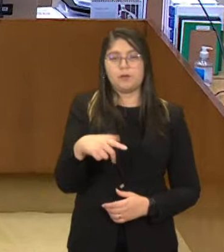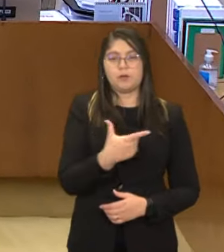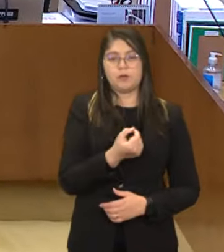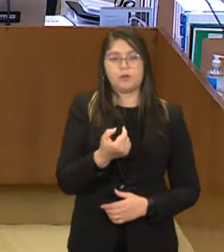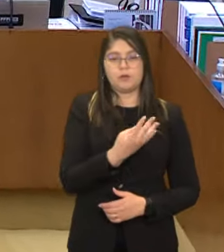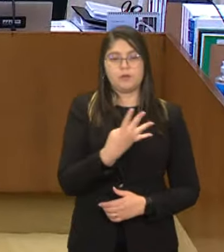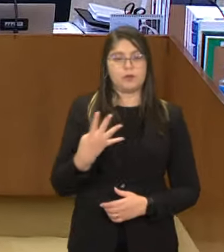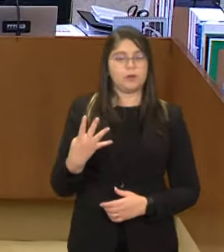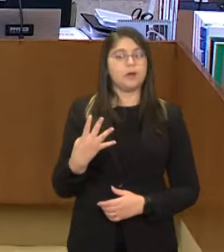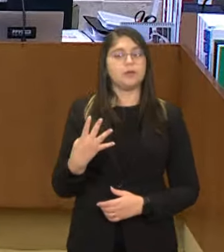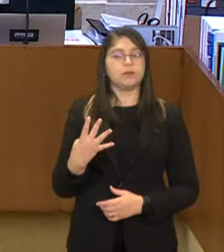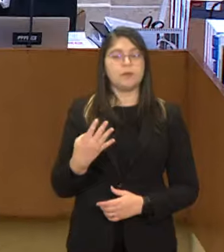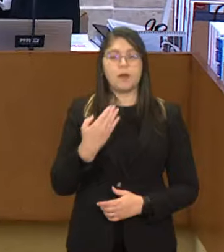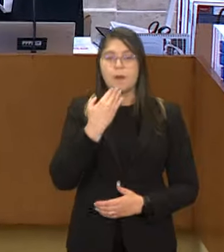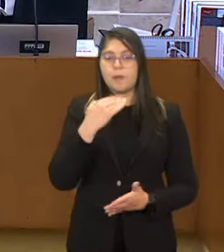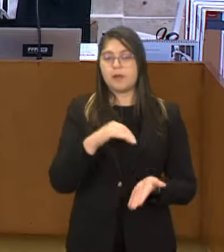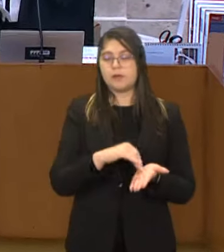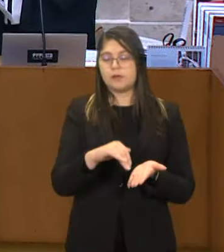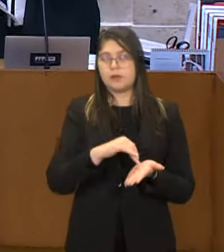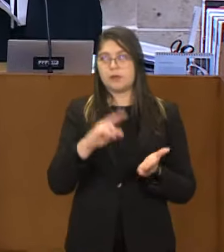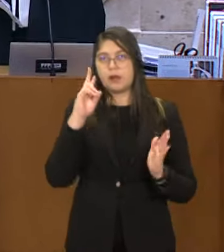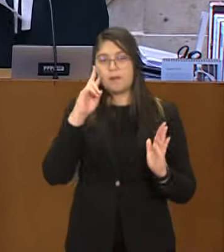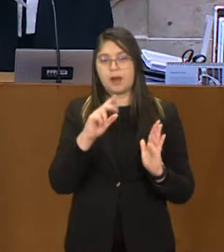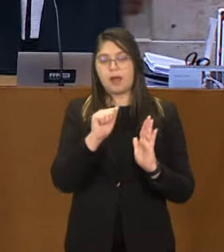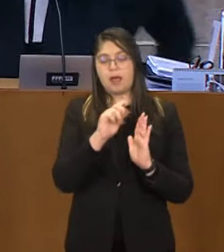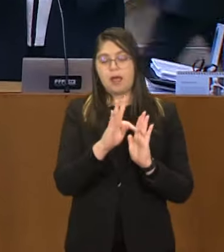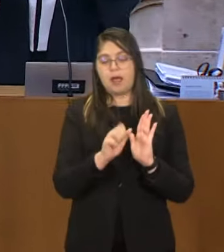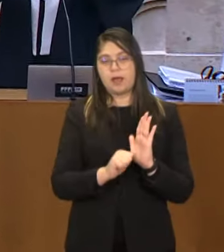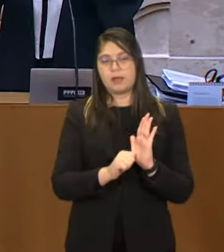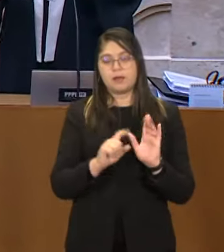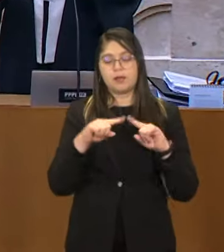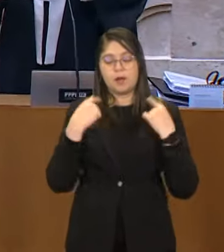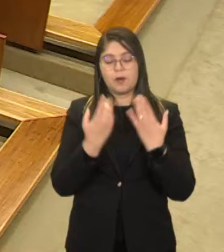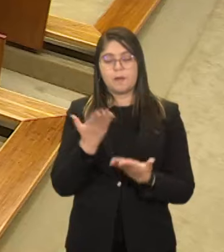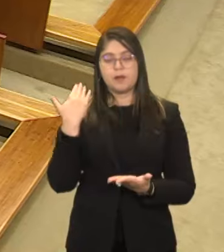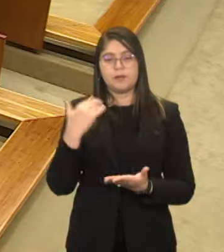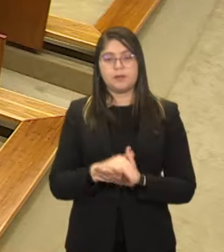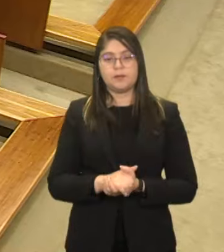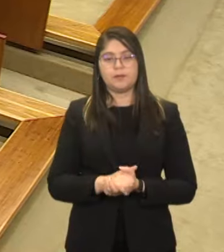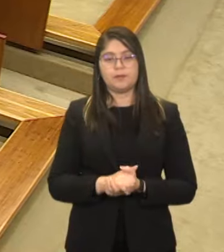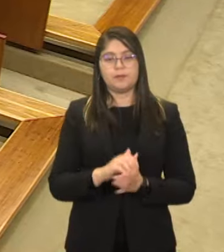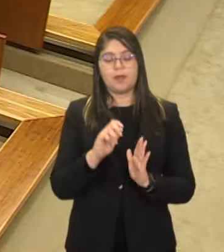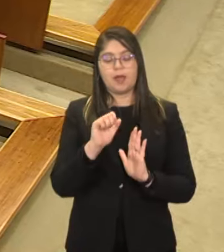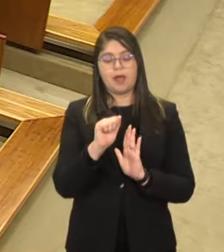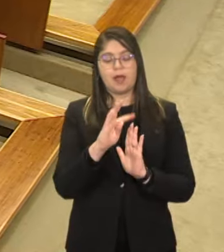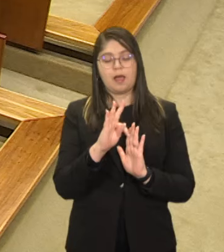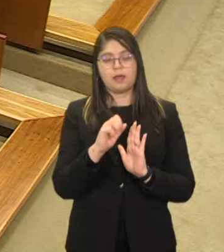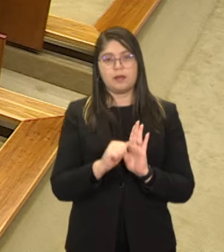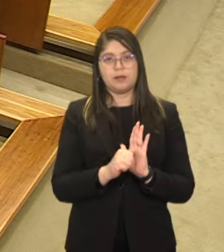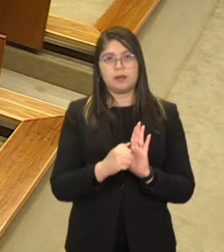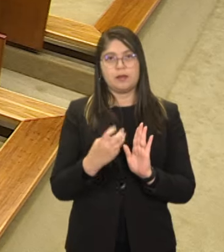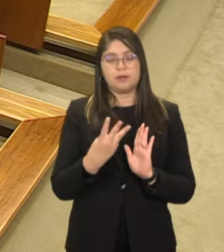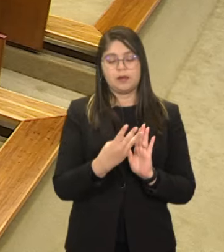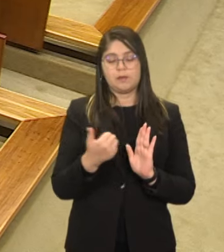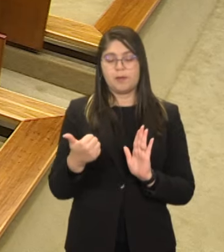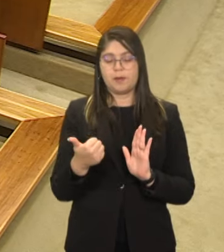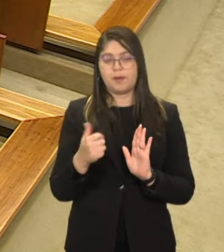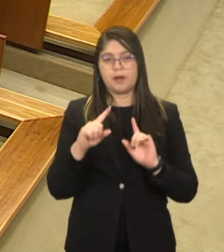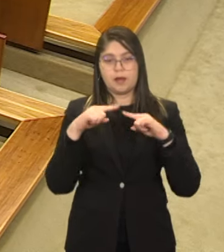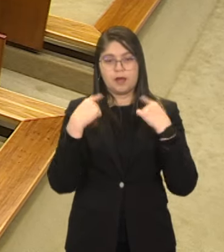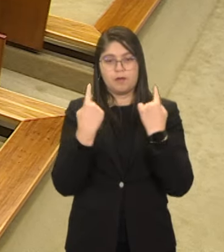de 2024. Peço à senhora secretária que faça a leitura da ata da sessão anterior. Ata da 31ª Sessão Extraordinária